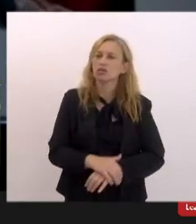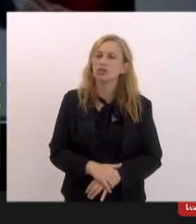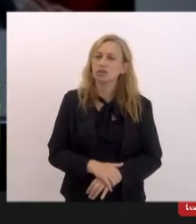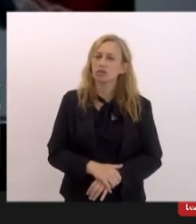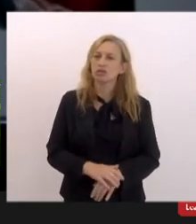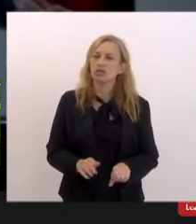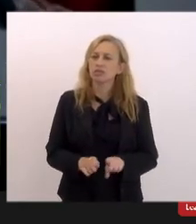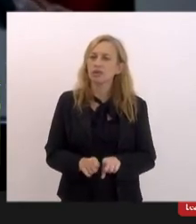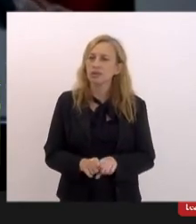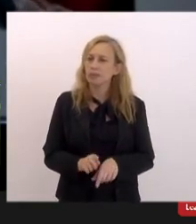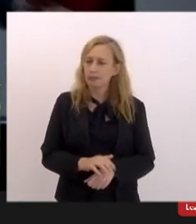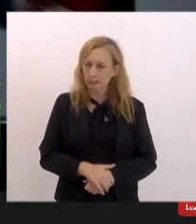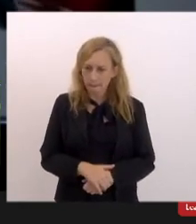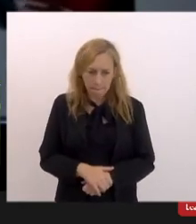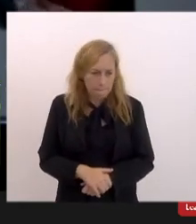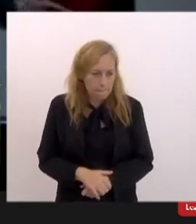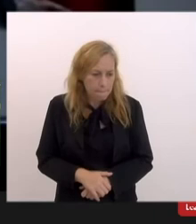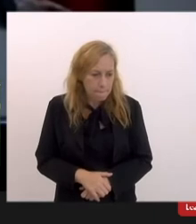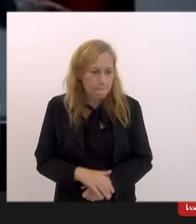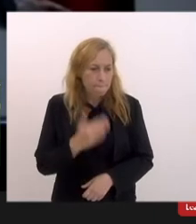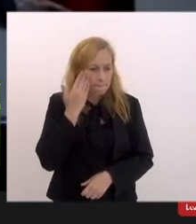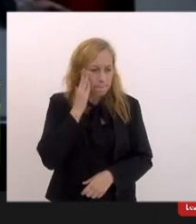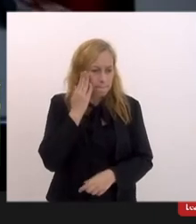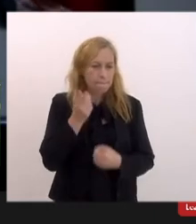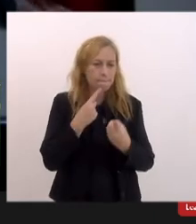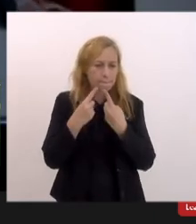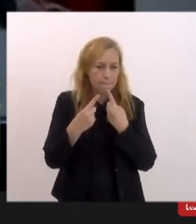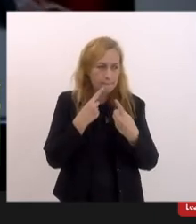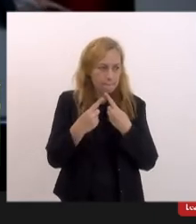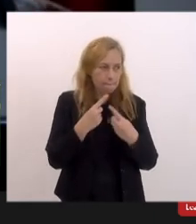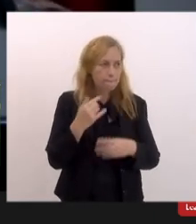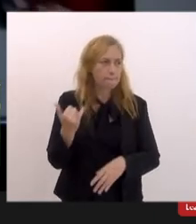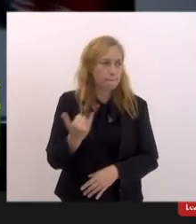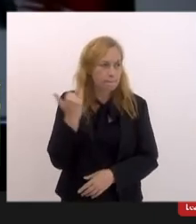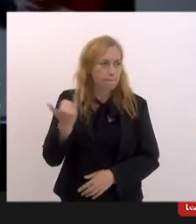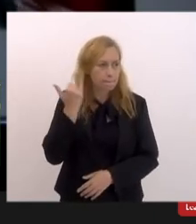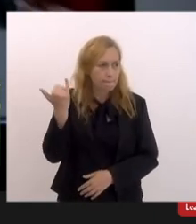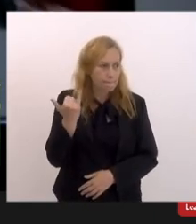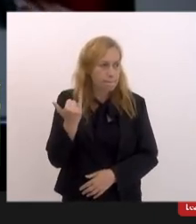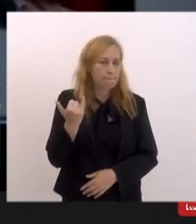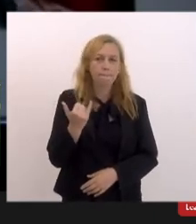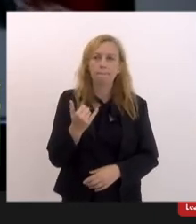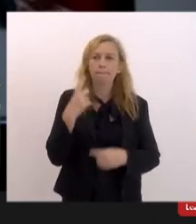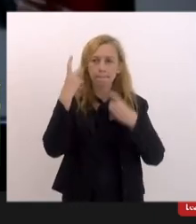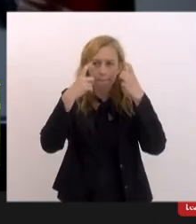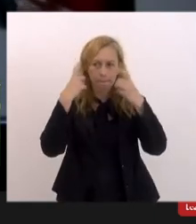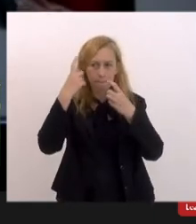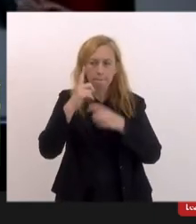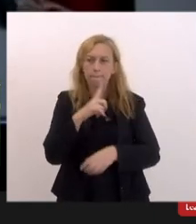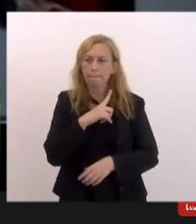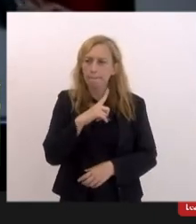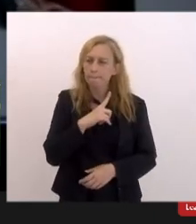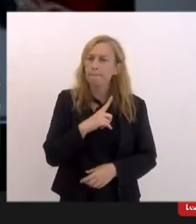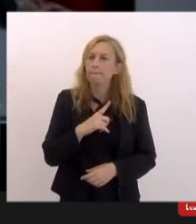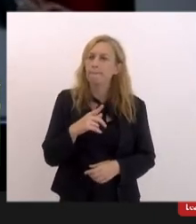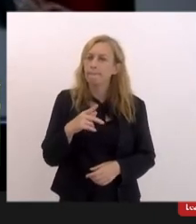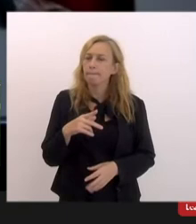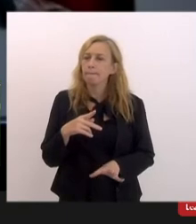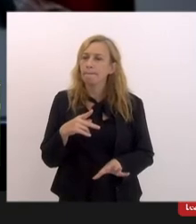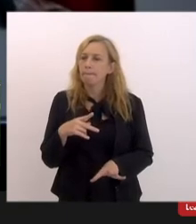finais. Eu entendo, acho que o debate é válido, várias preocupações foram colocadas aqui, acho